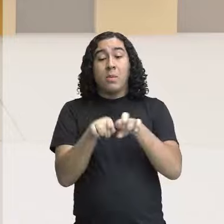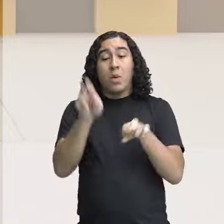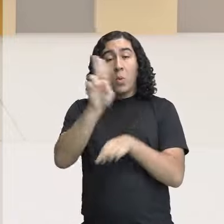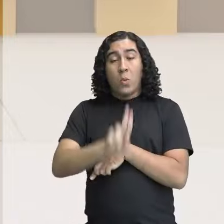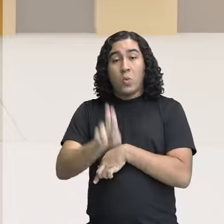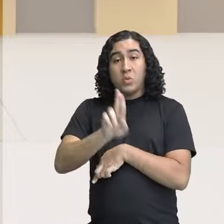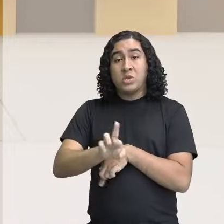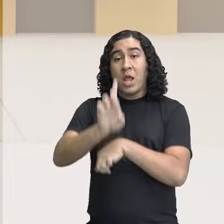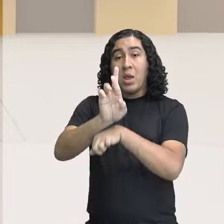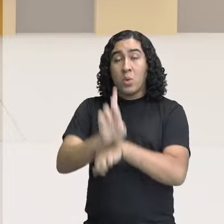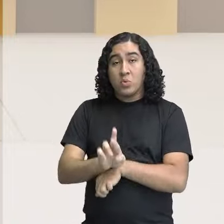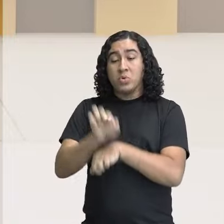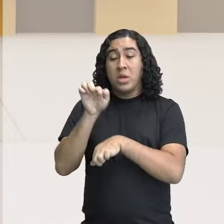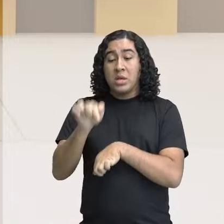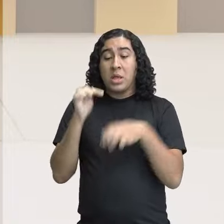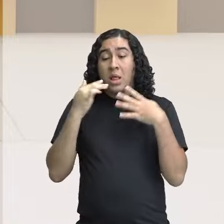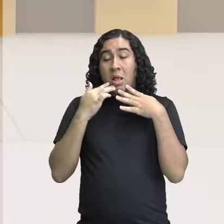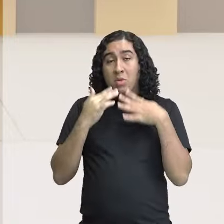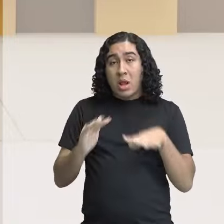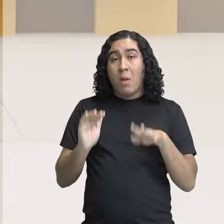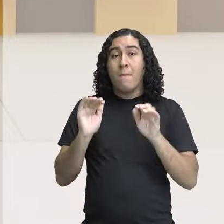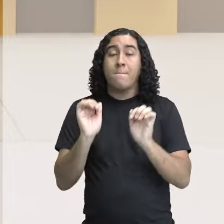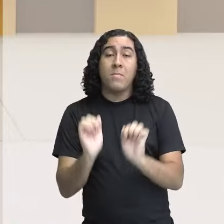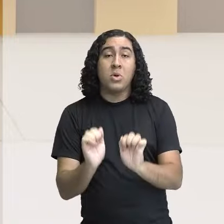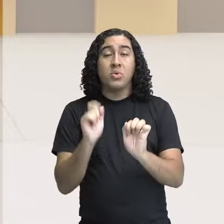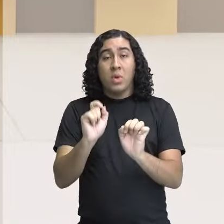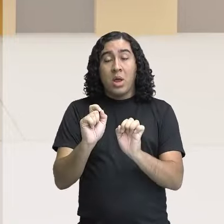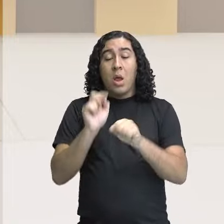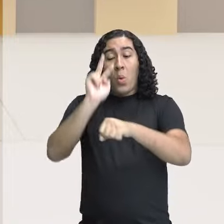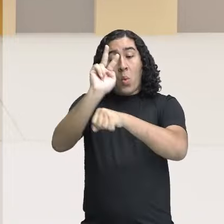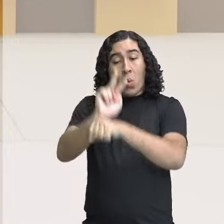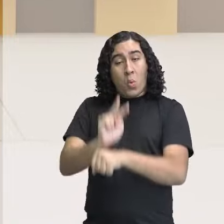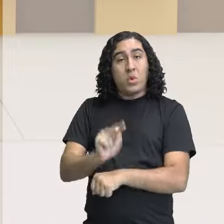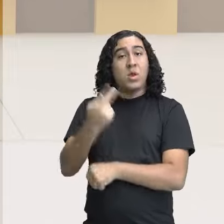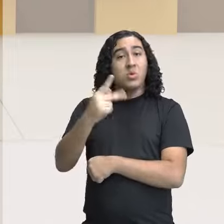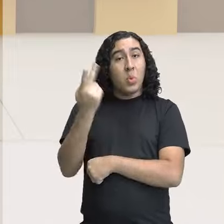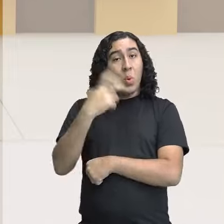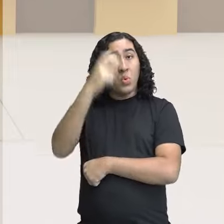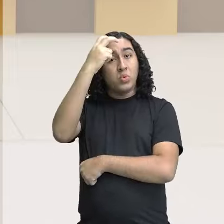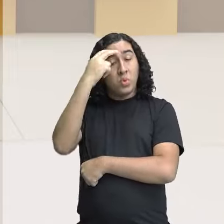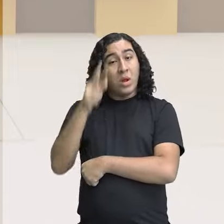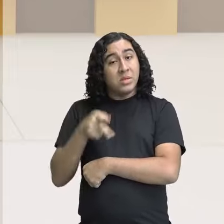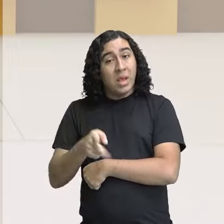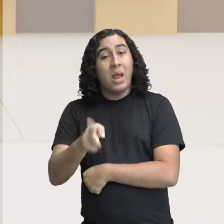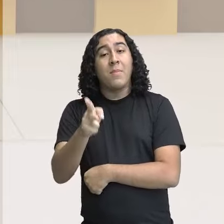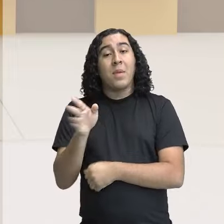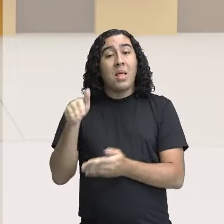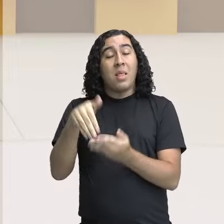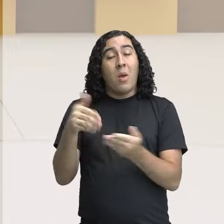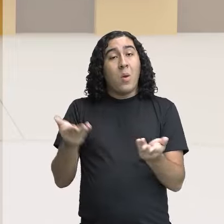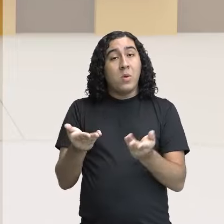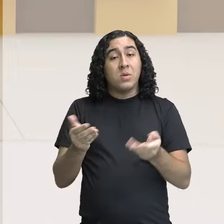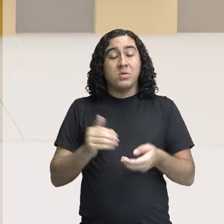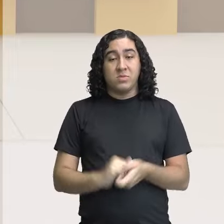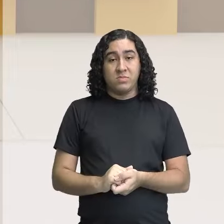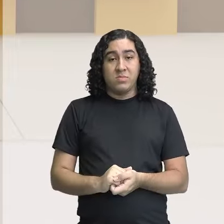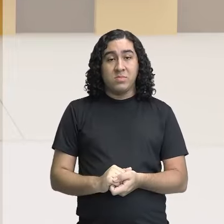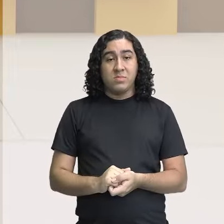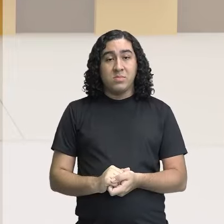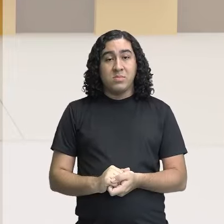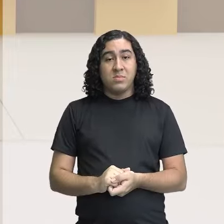utilizam esses recursos para manterem vivas as suas culturas. Eu diria, professora, que se tirar a